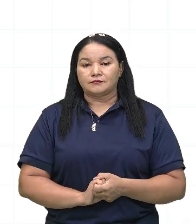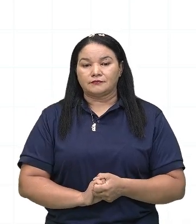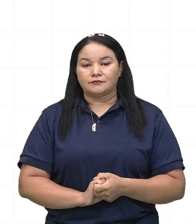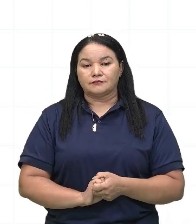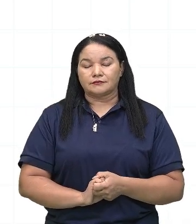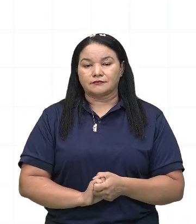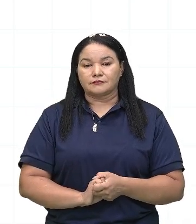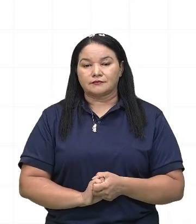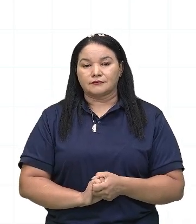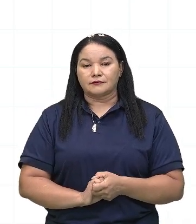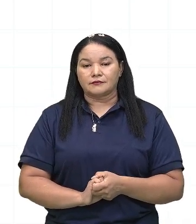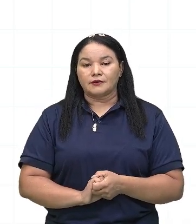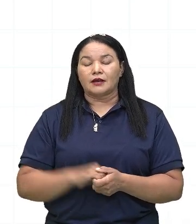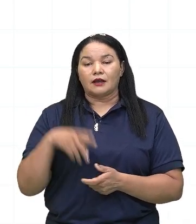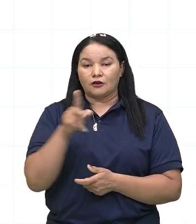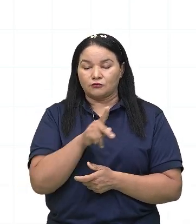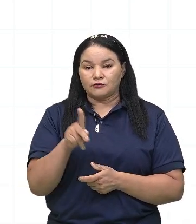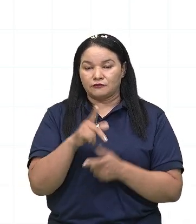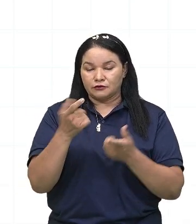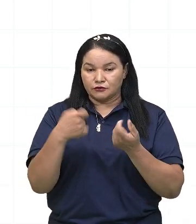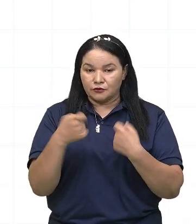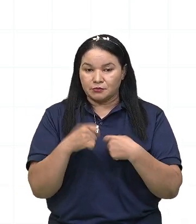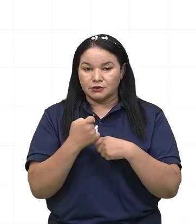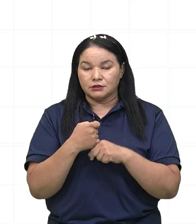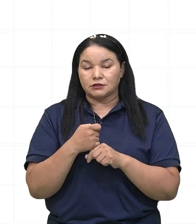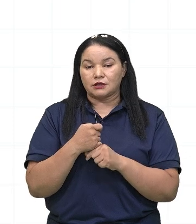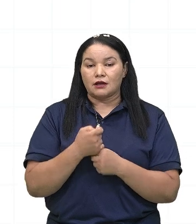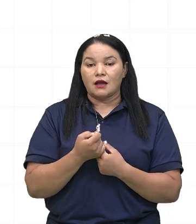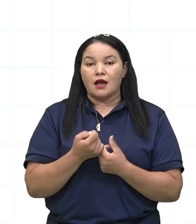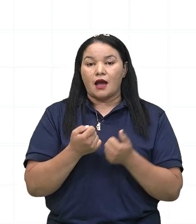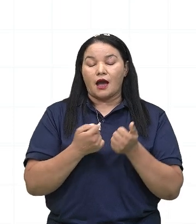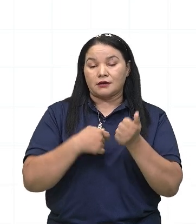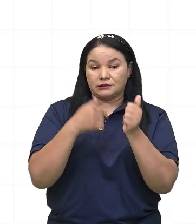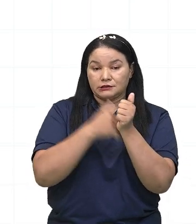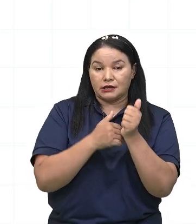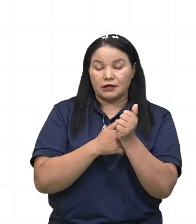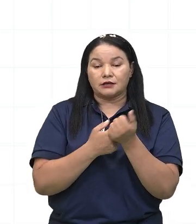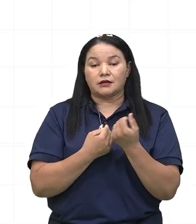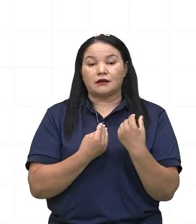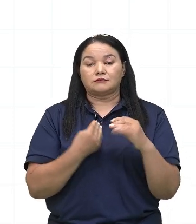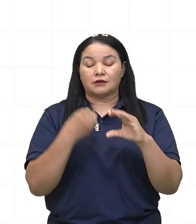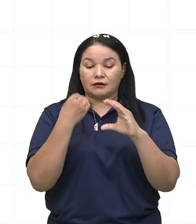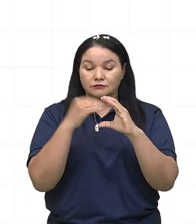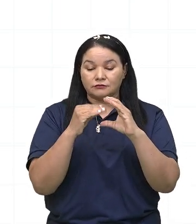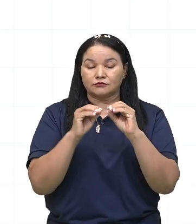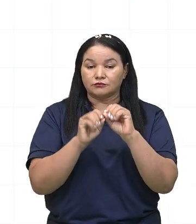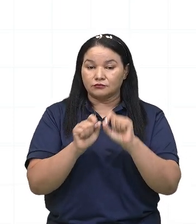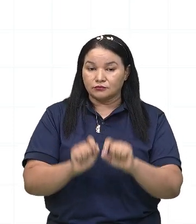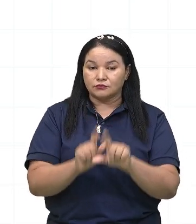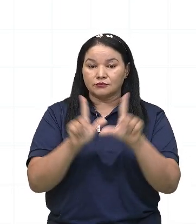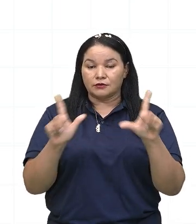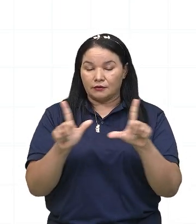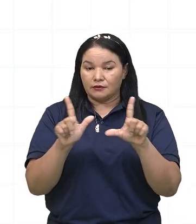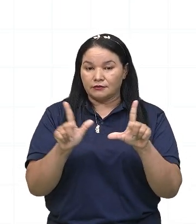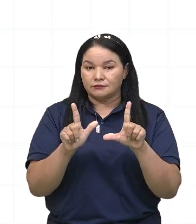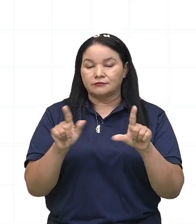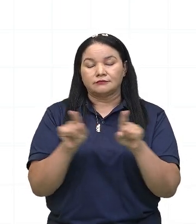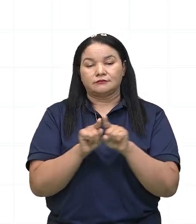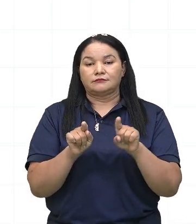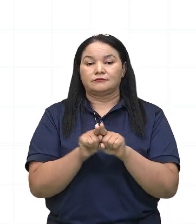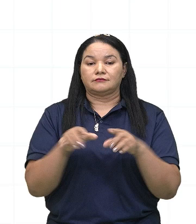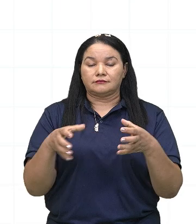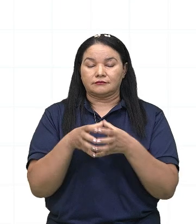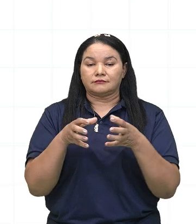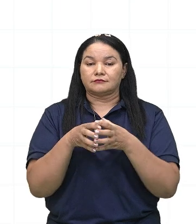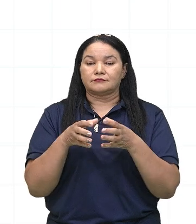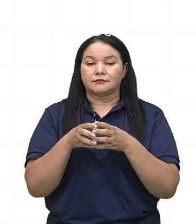né? Porque ele já está conectado, e aí já está salvo, e aí você vai digitar a mesma senha também do seu e-mail institucional, tá bom? Então,